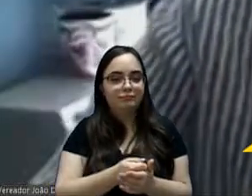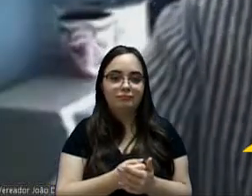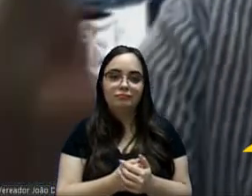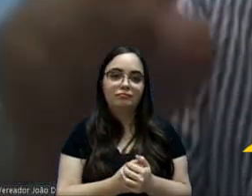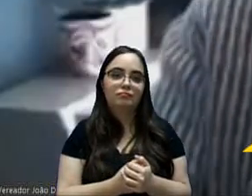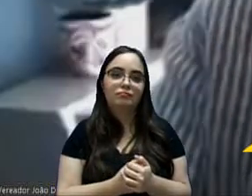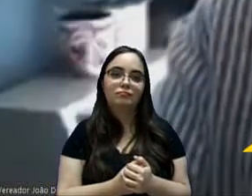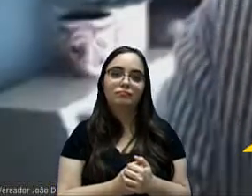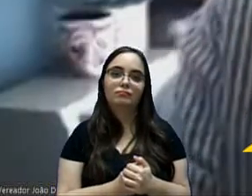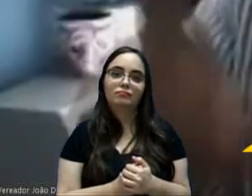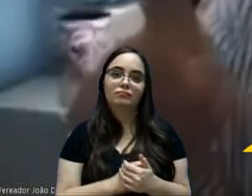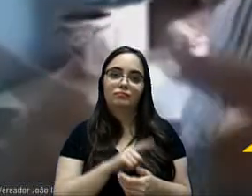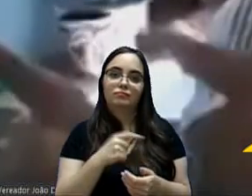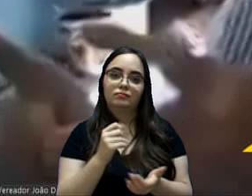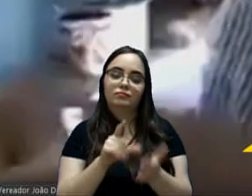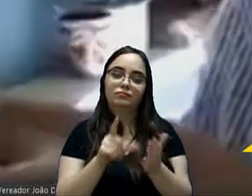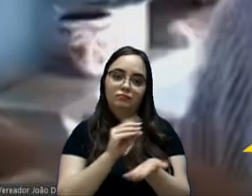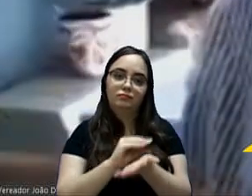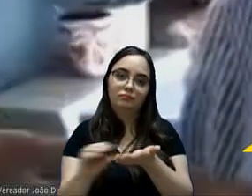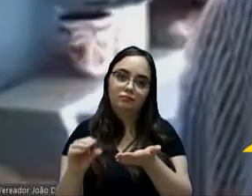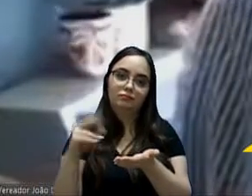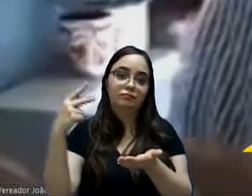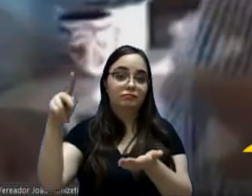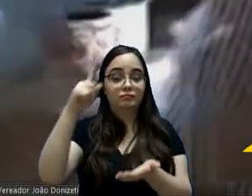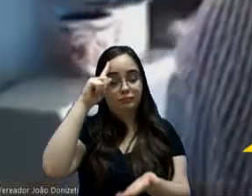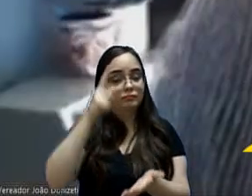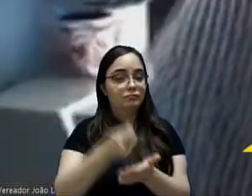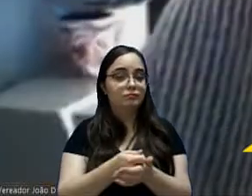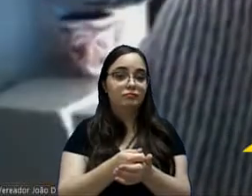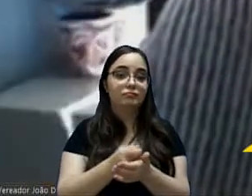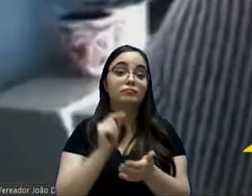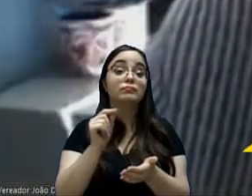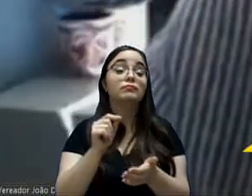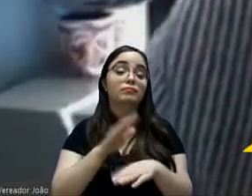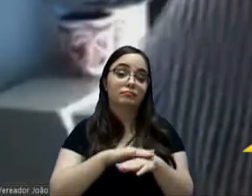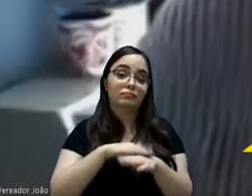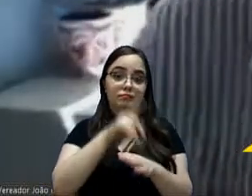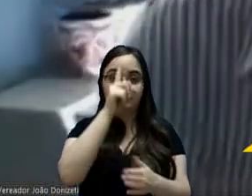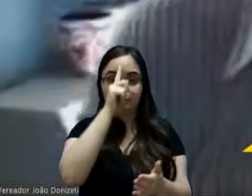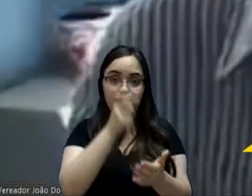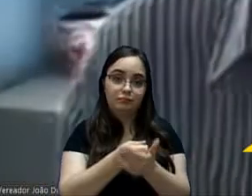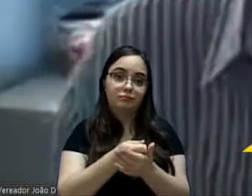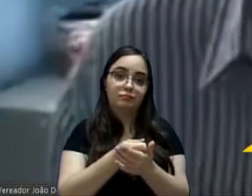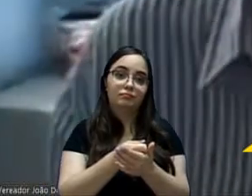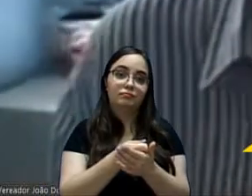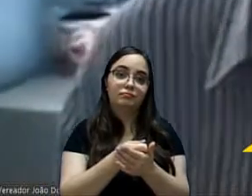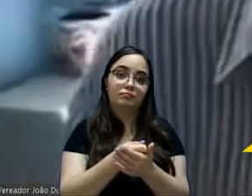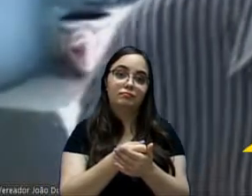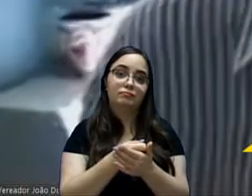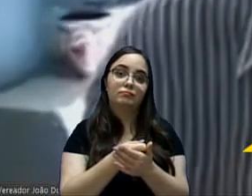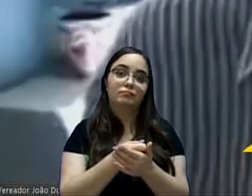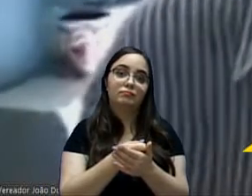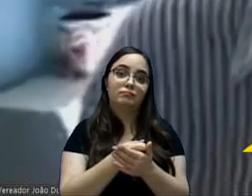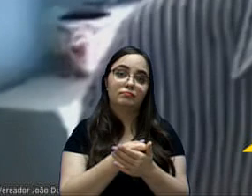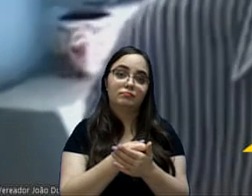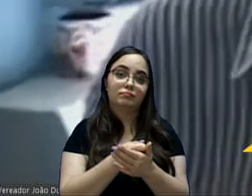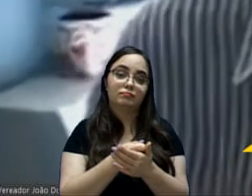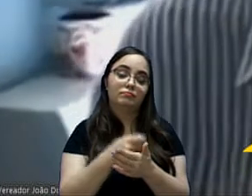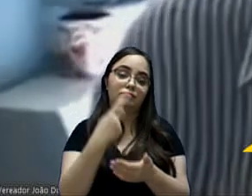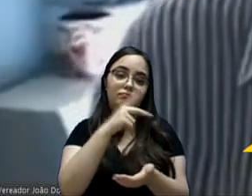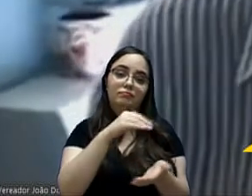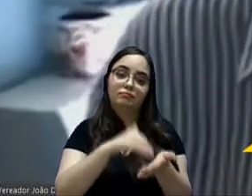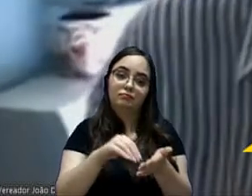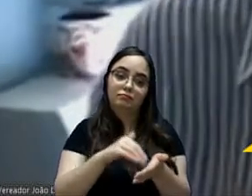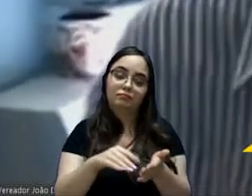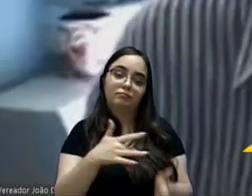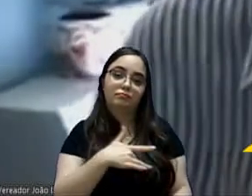para fazer média, porque, na verdade, quem tem que decidir isso, quem tem que decidir isso é, tecnicamente, é a Secretaria